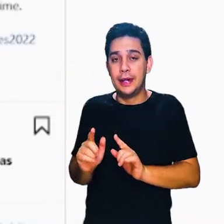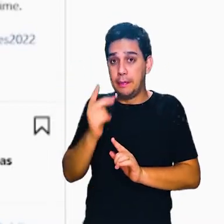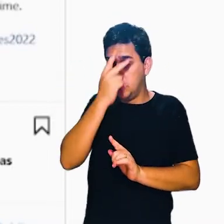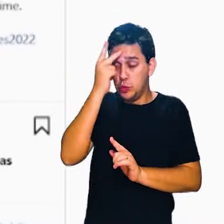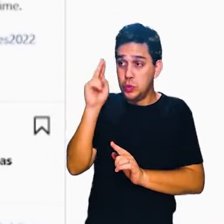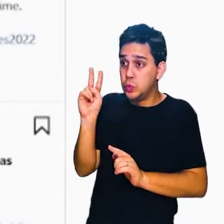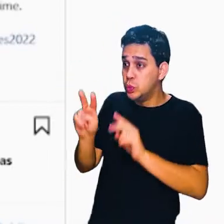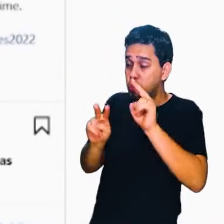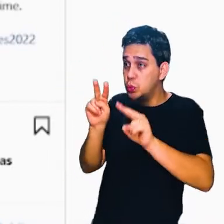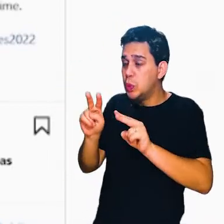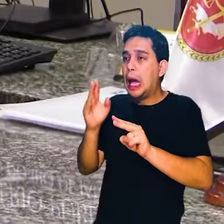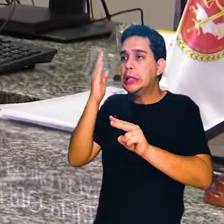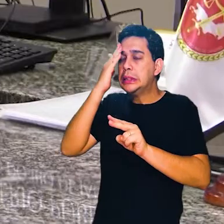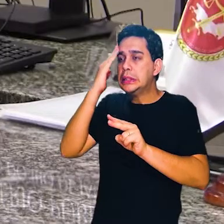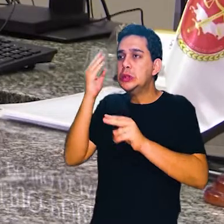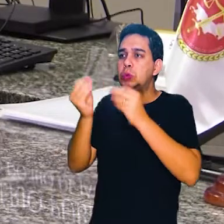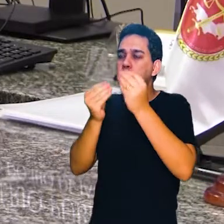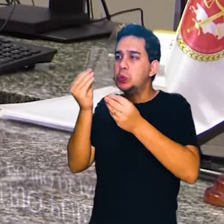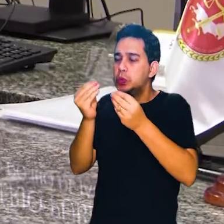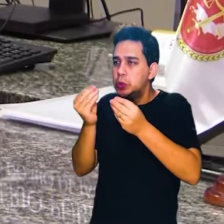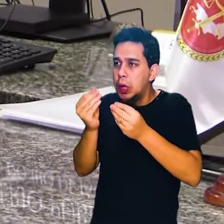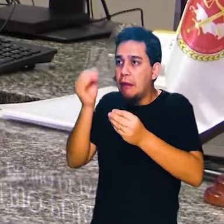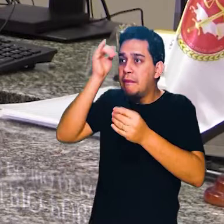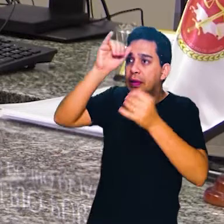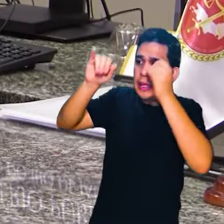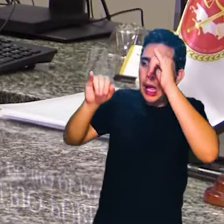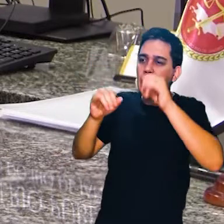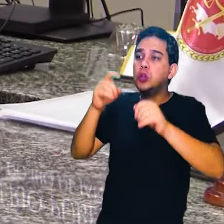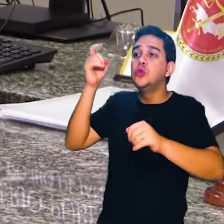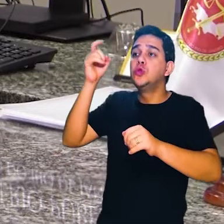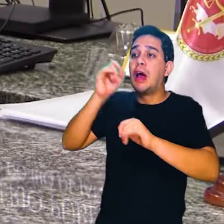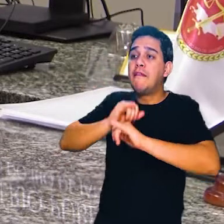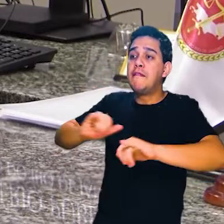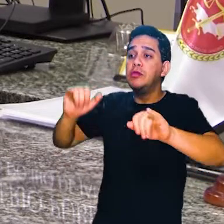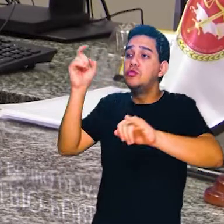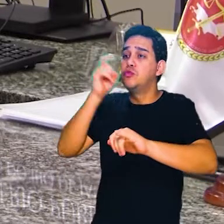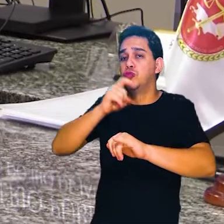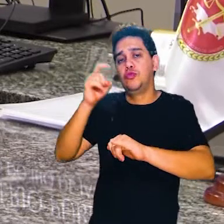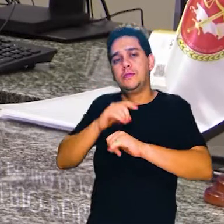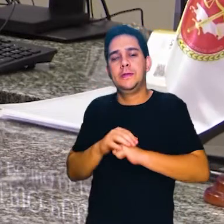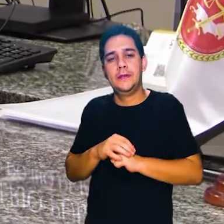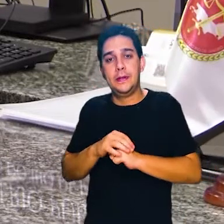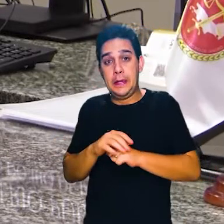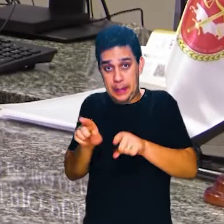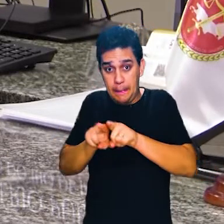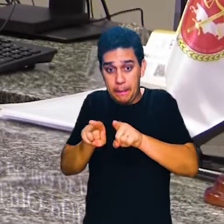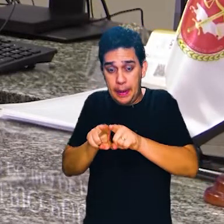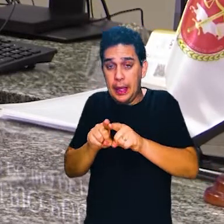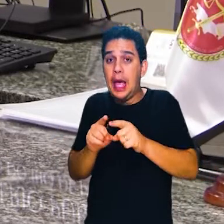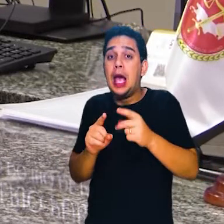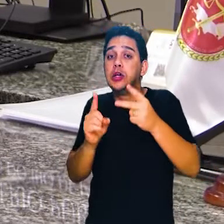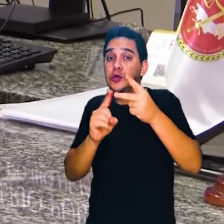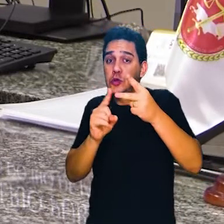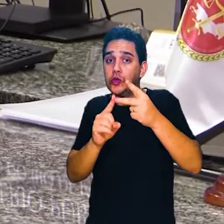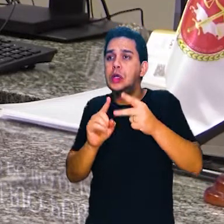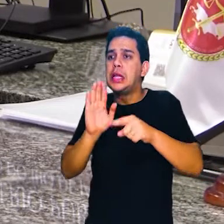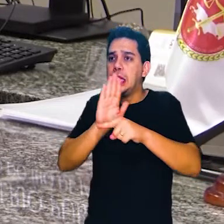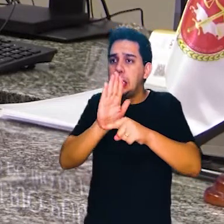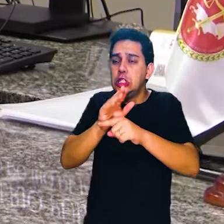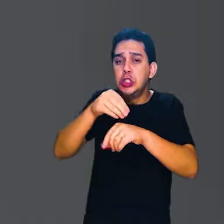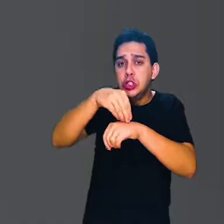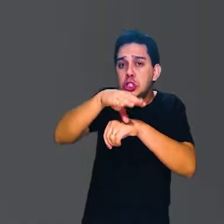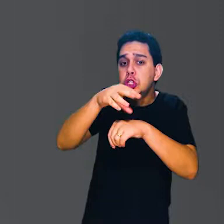duvidoso, além de informar os eleitores as maneiras adequadas de reportar casos de fake news às autoridades